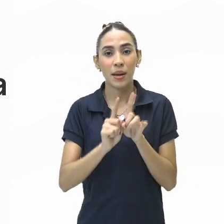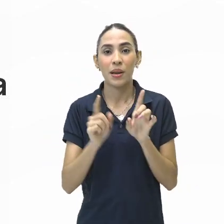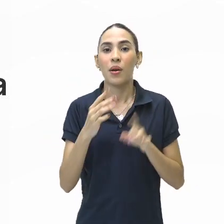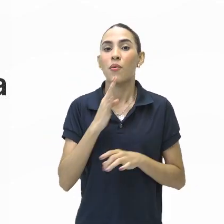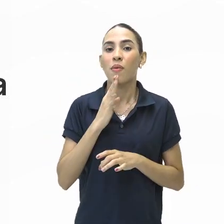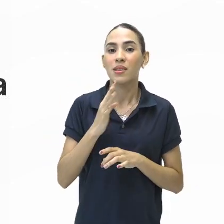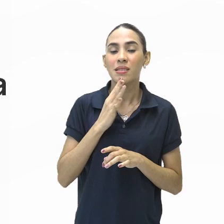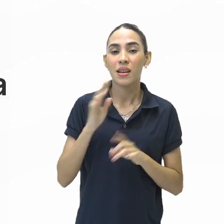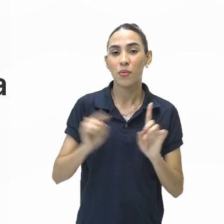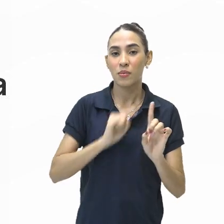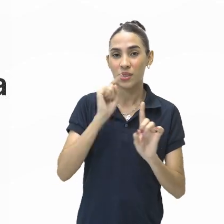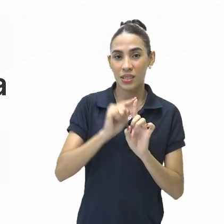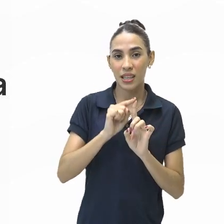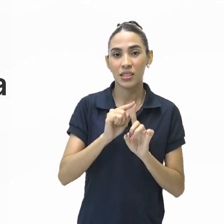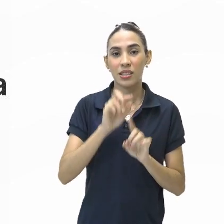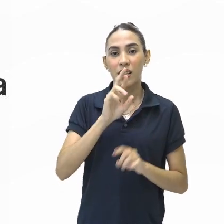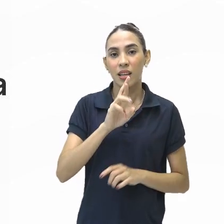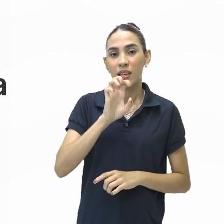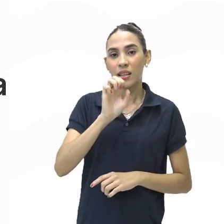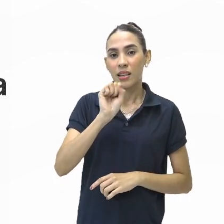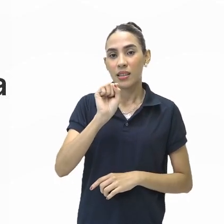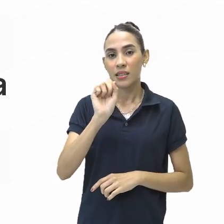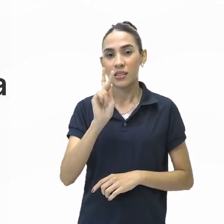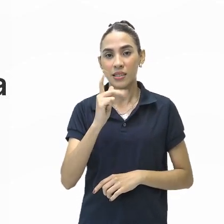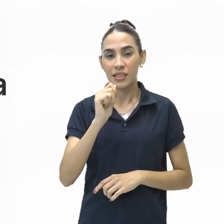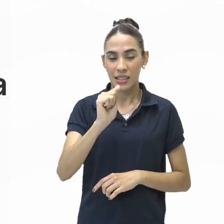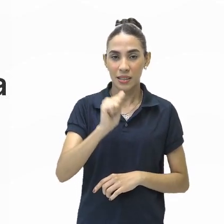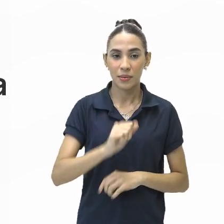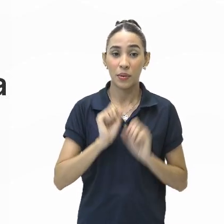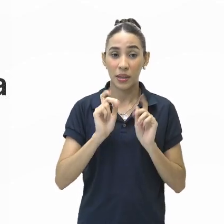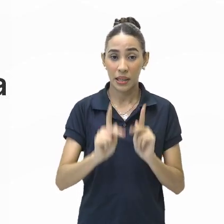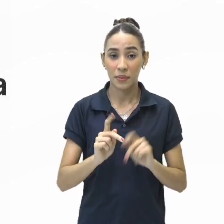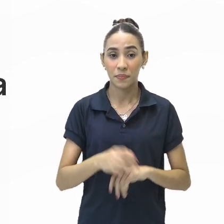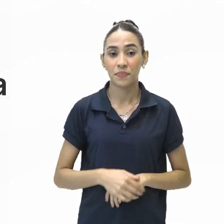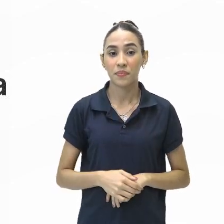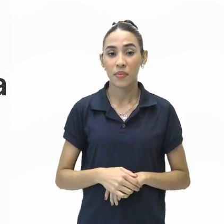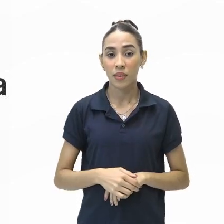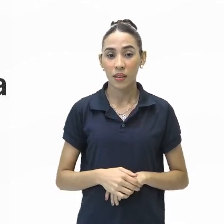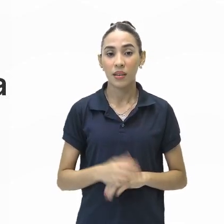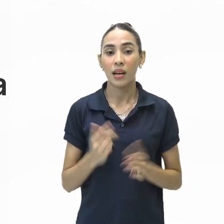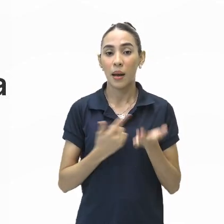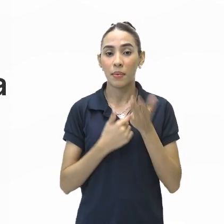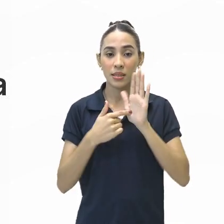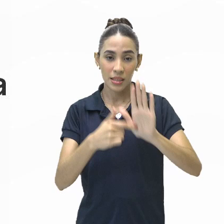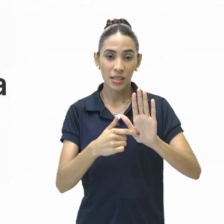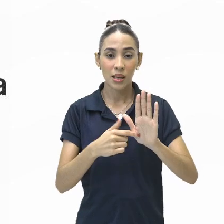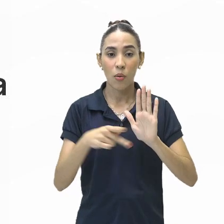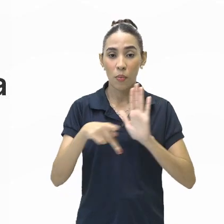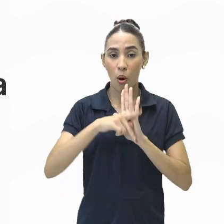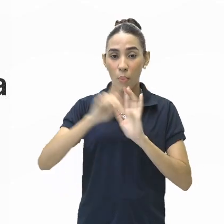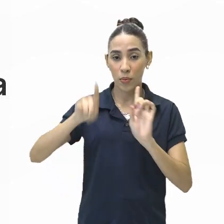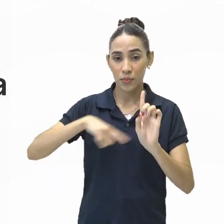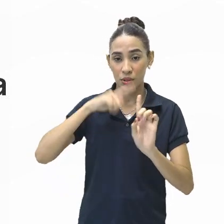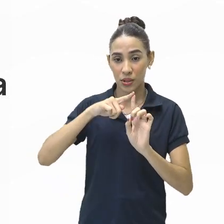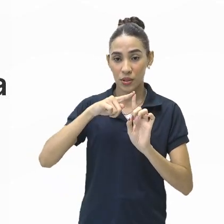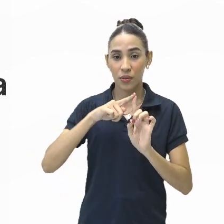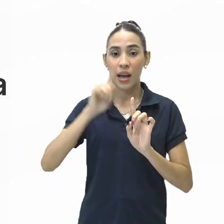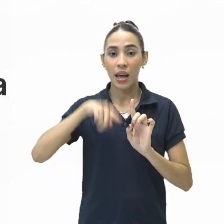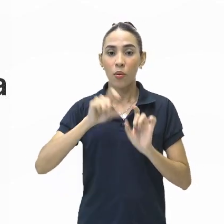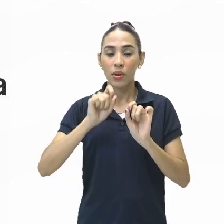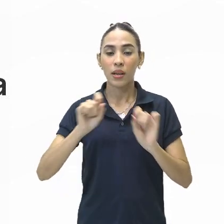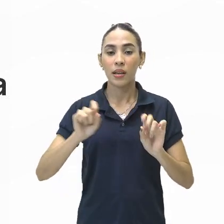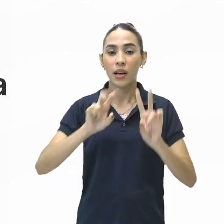o objeto resenhado, tá bom? Então, vejam só. Nós temos a apresentação do objeto, que aí vai ser o quê?